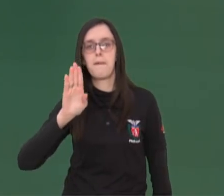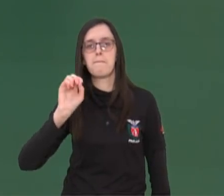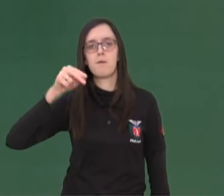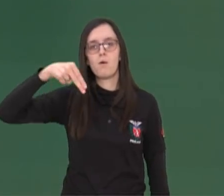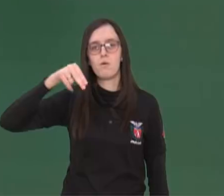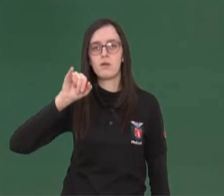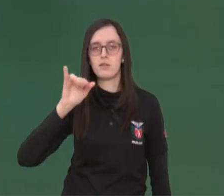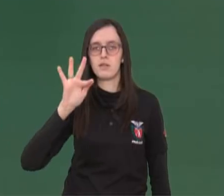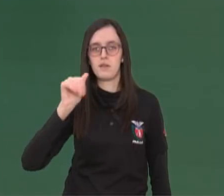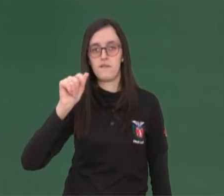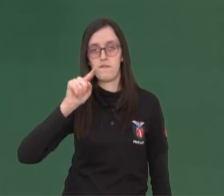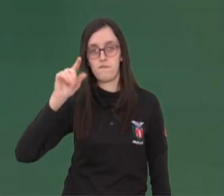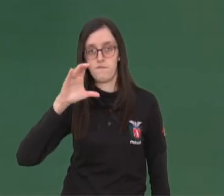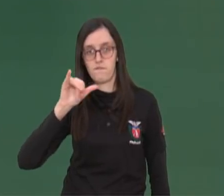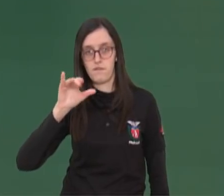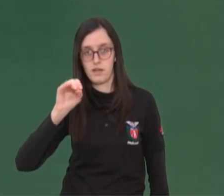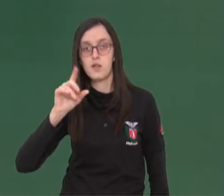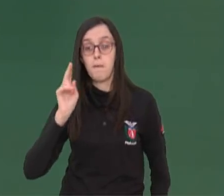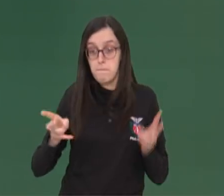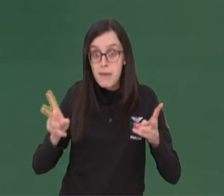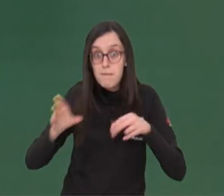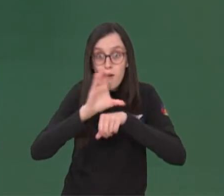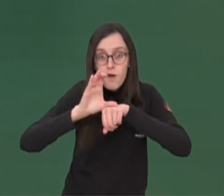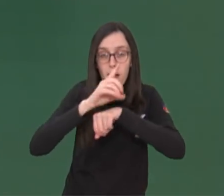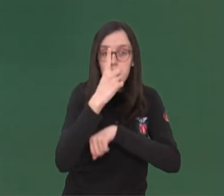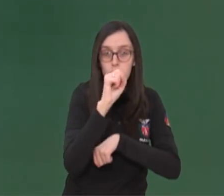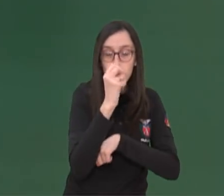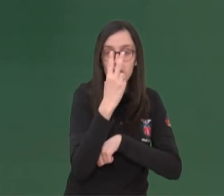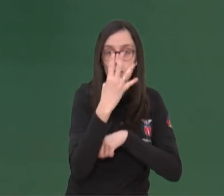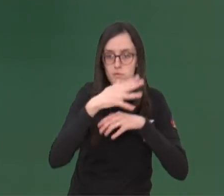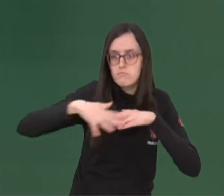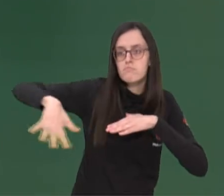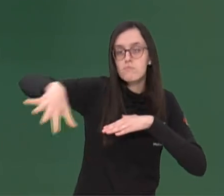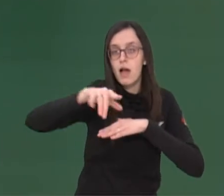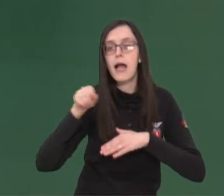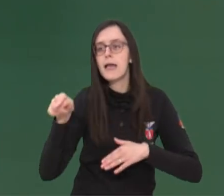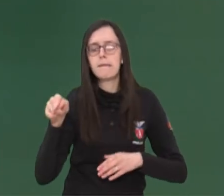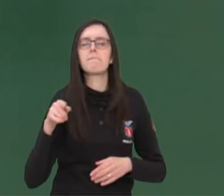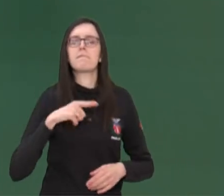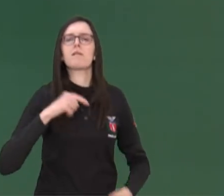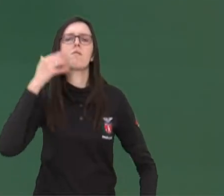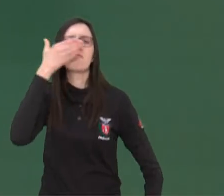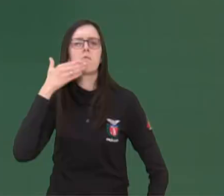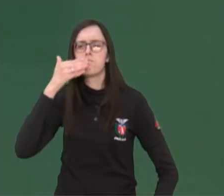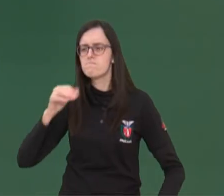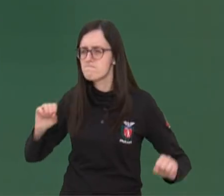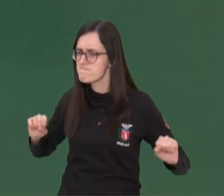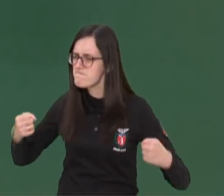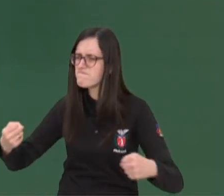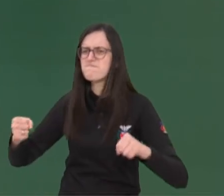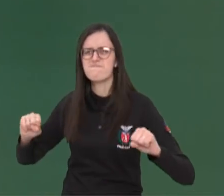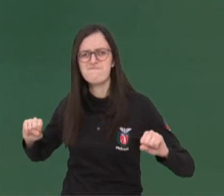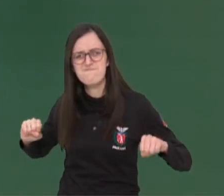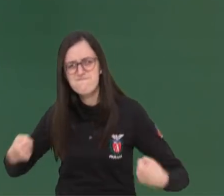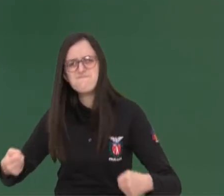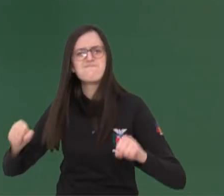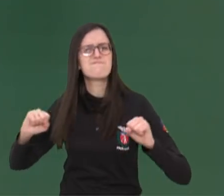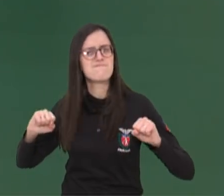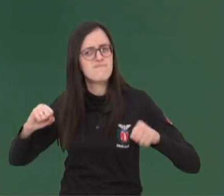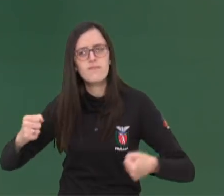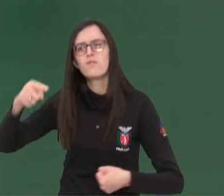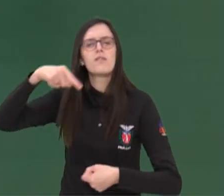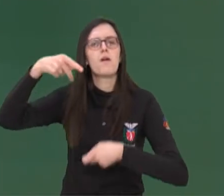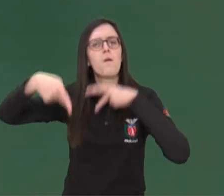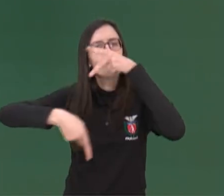aí, ou nesse contexto da Constituição de 1824, tinha discursos defendendo a assimilação da